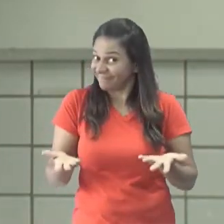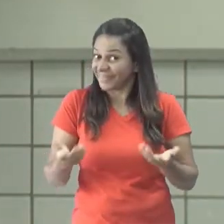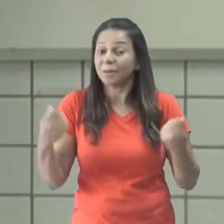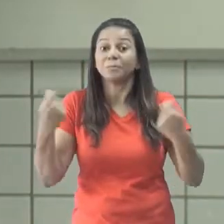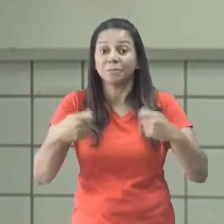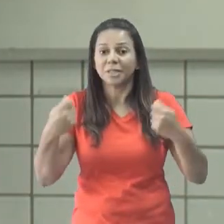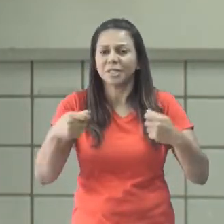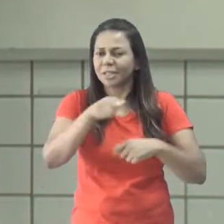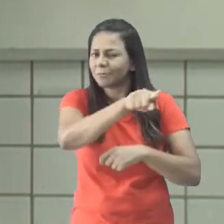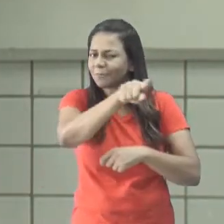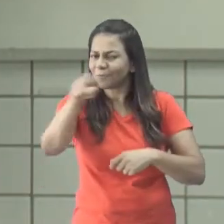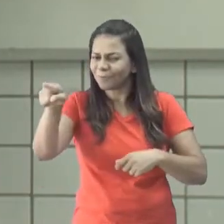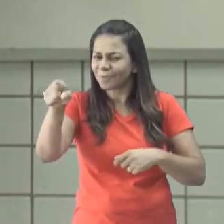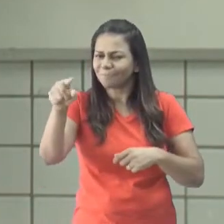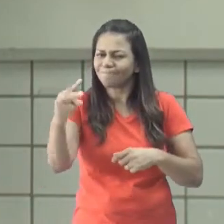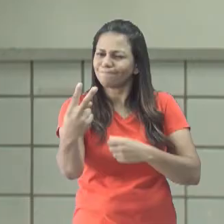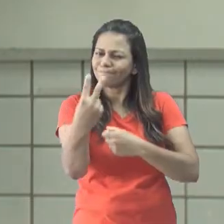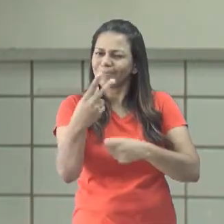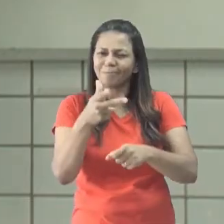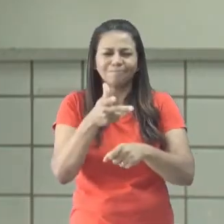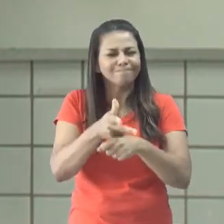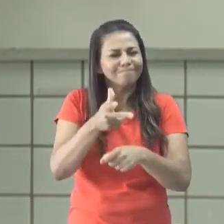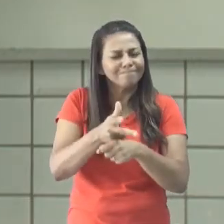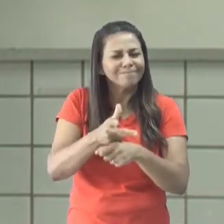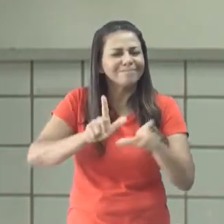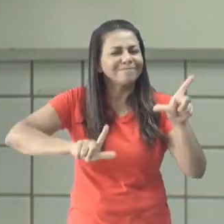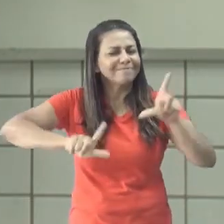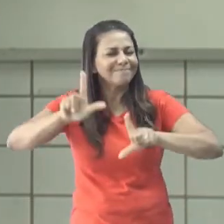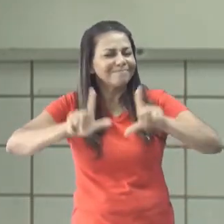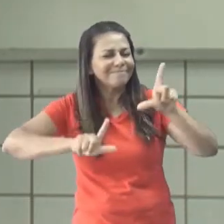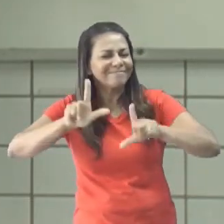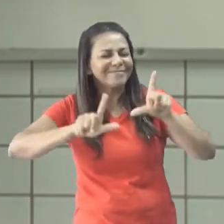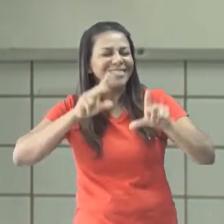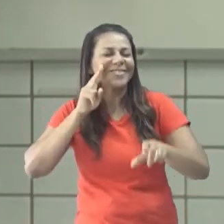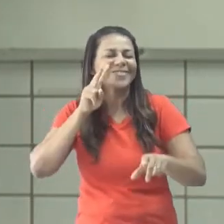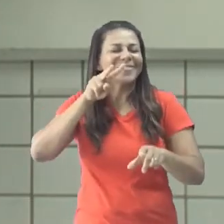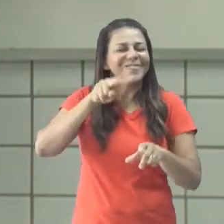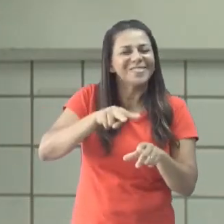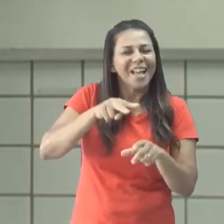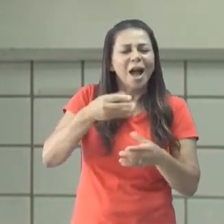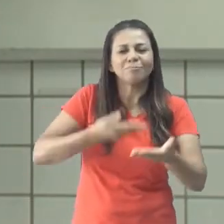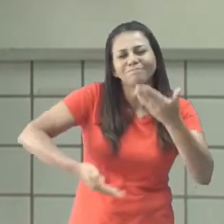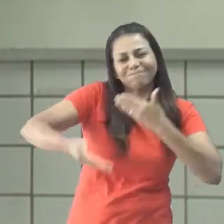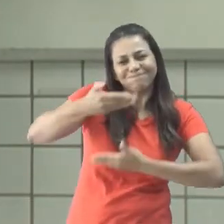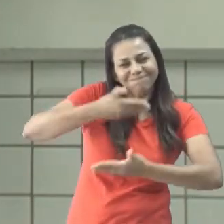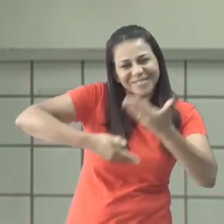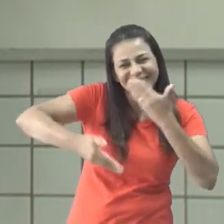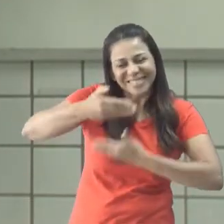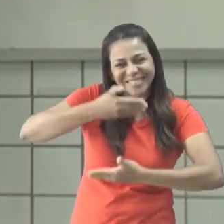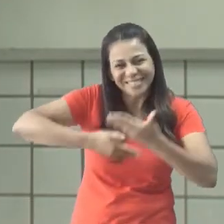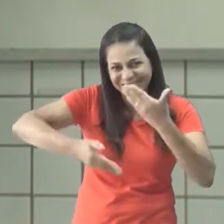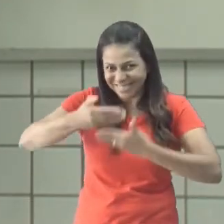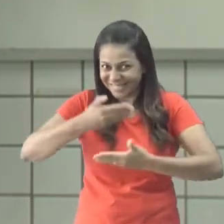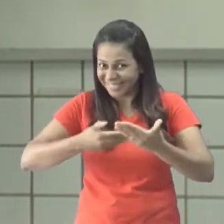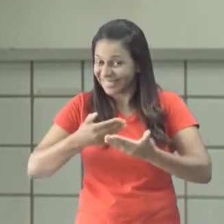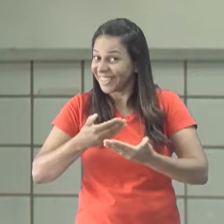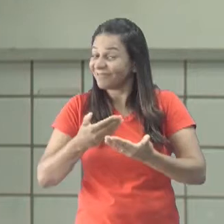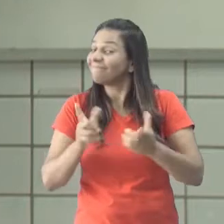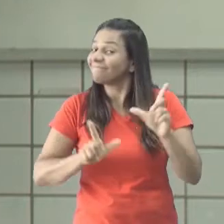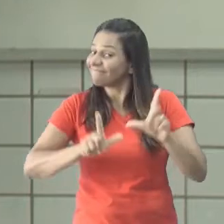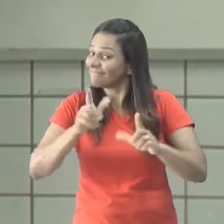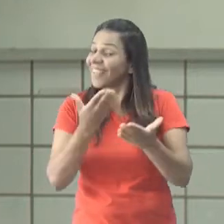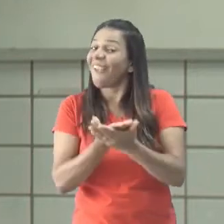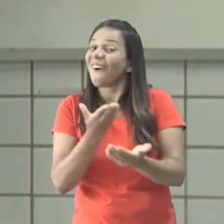precisamos de vocês aí do outro lado da tela para prestigiarem, para participarem, para colaborarem da